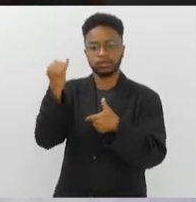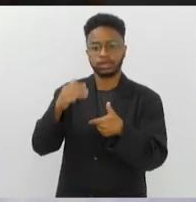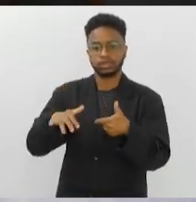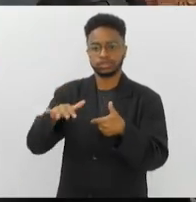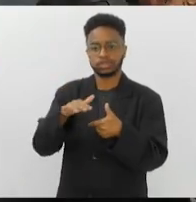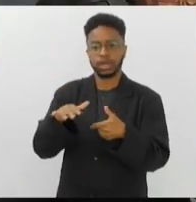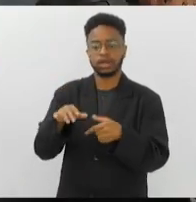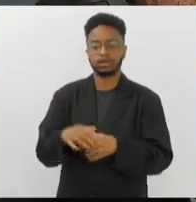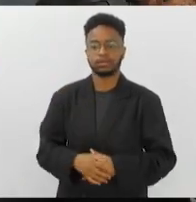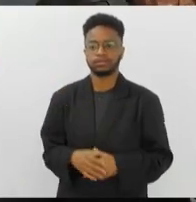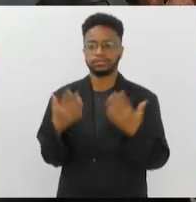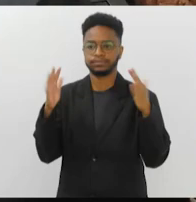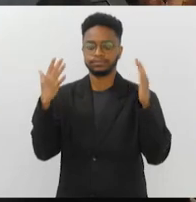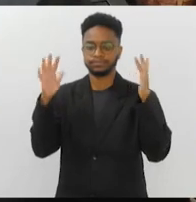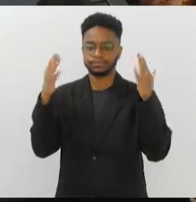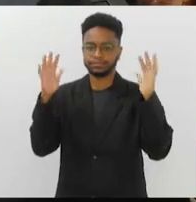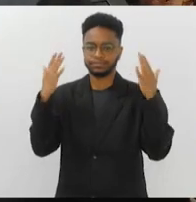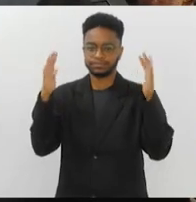contribuições.